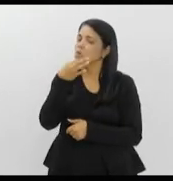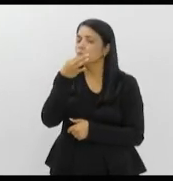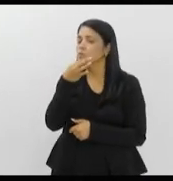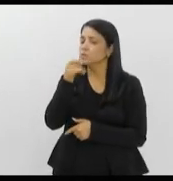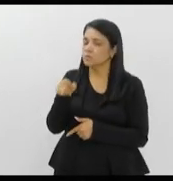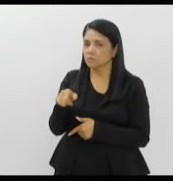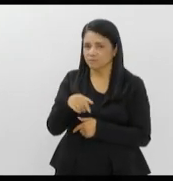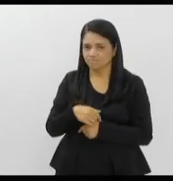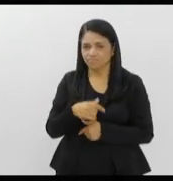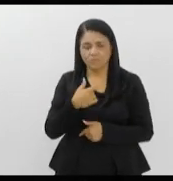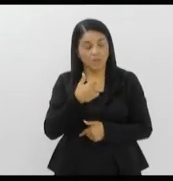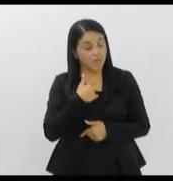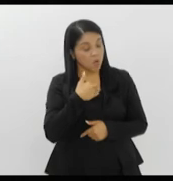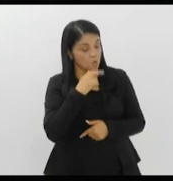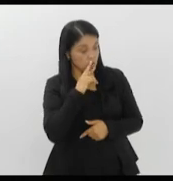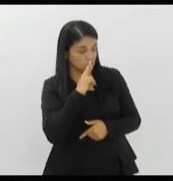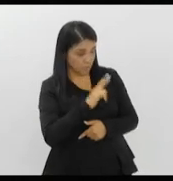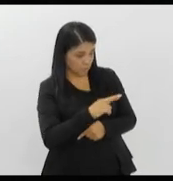Falei, ô prefeito,